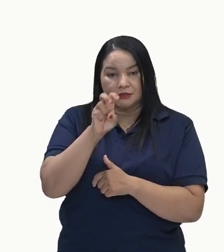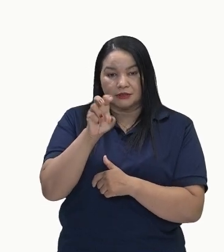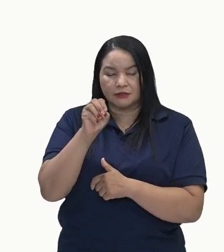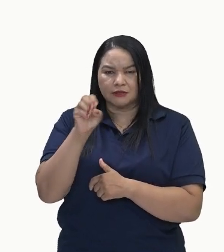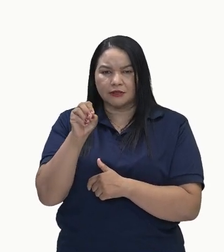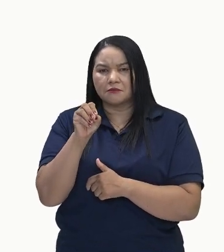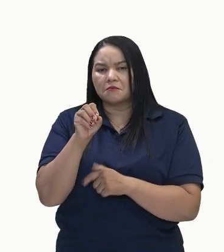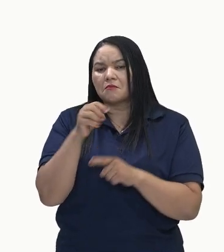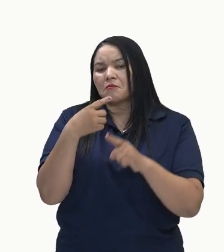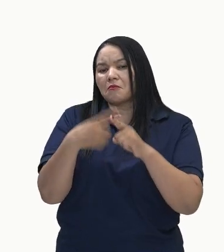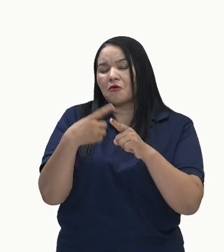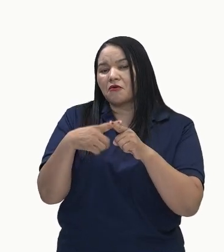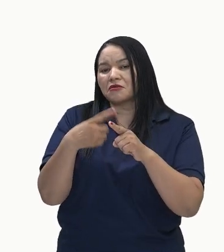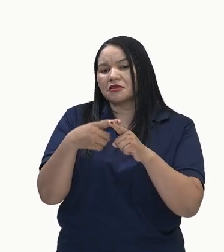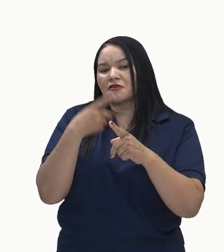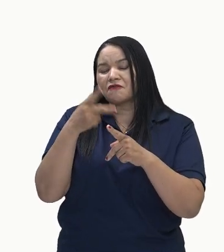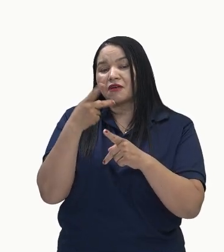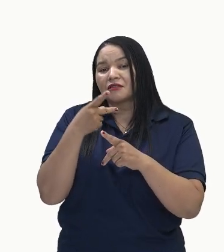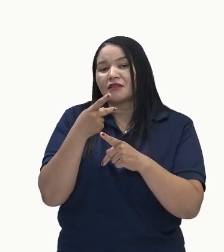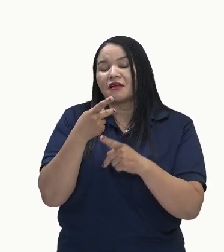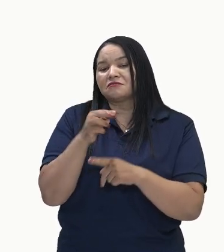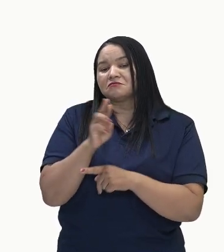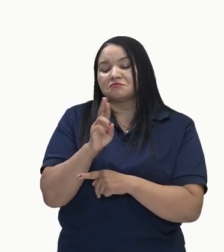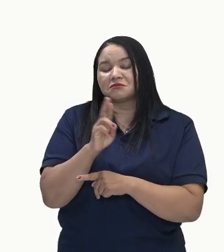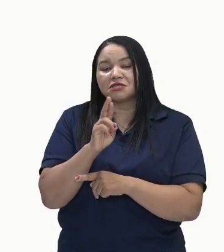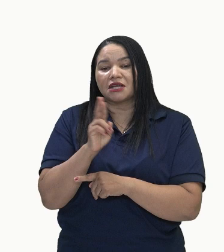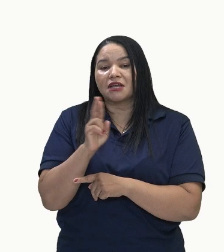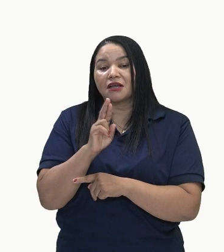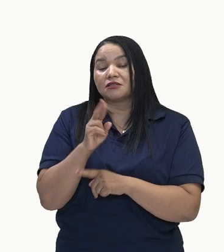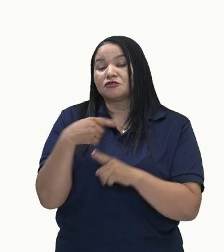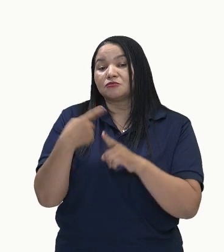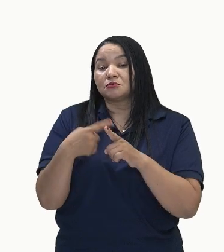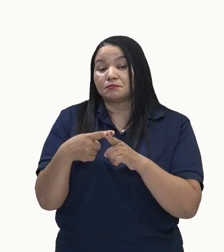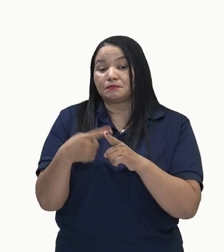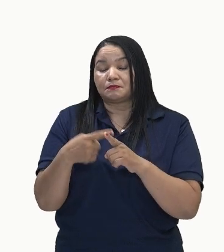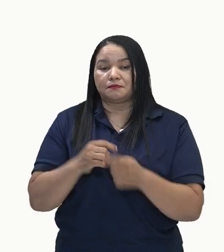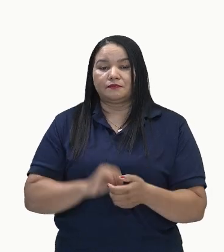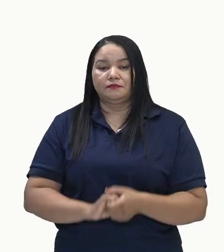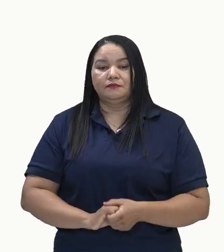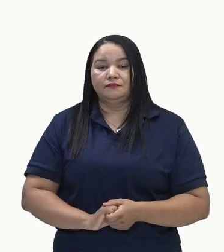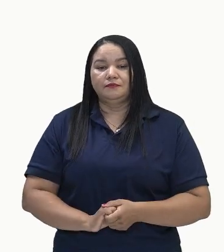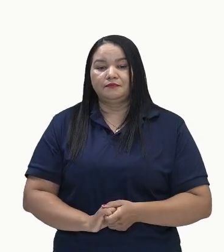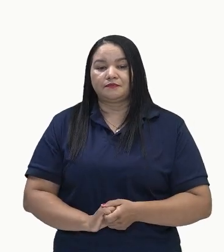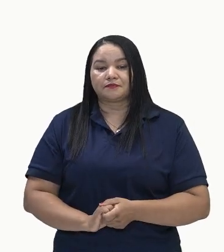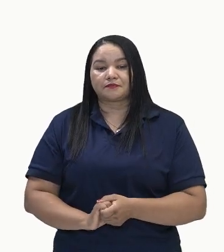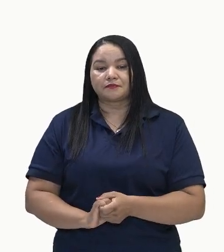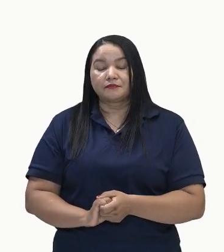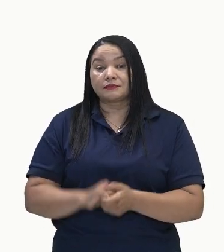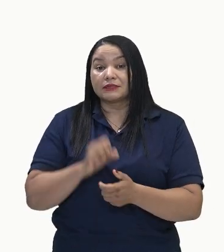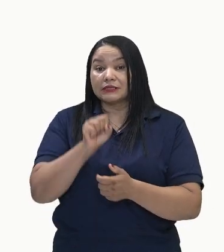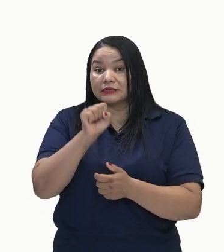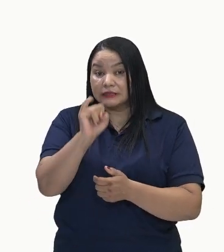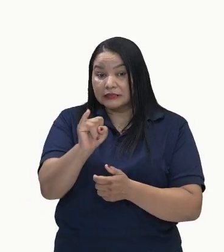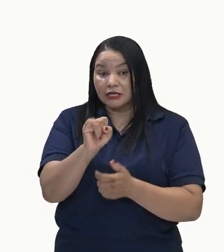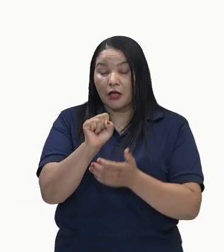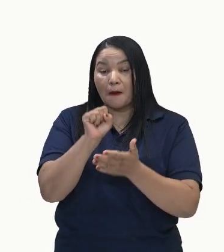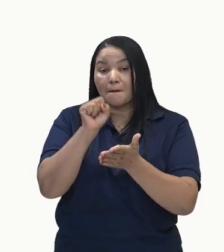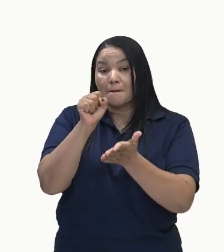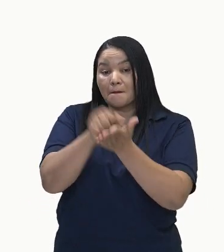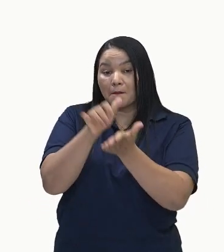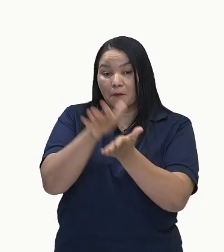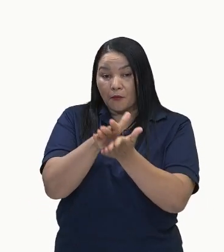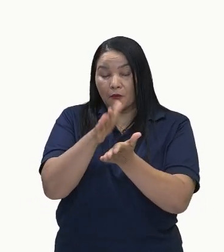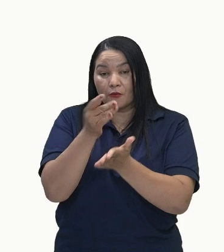professor falou isso para você? No caso, é dinheiro, então R$1.500. Porque é o seguinte, alunos, olha, a multa é de 40%.